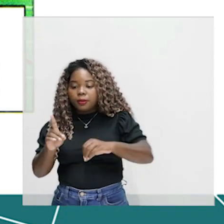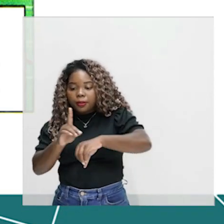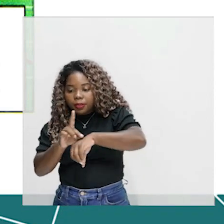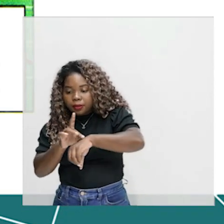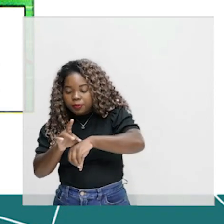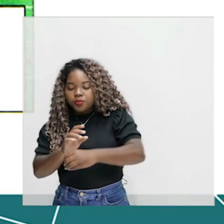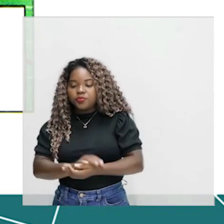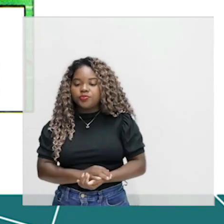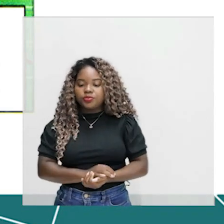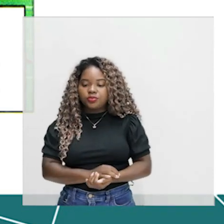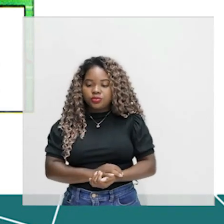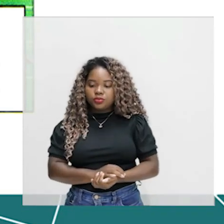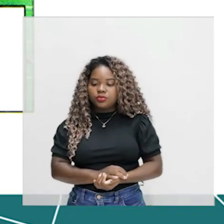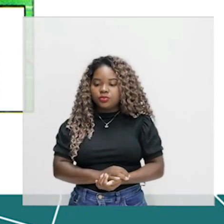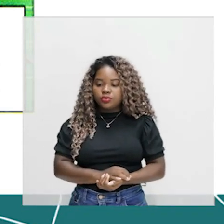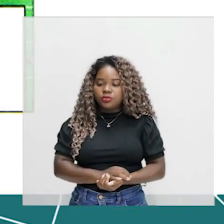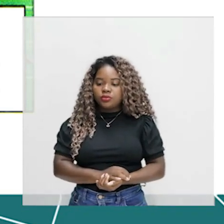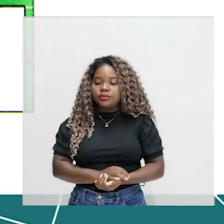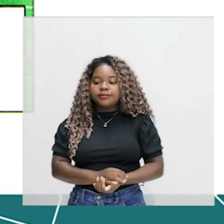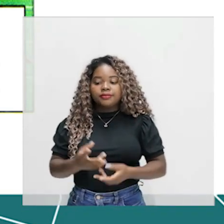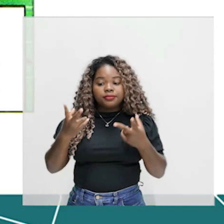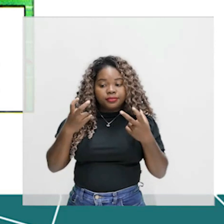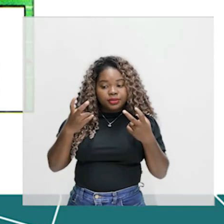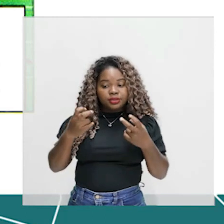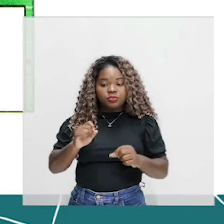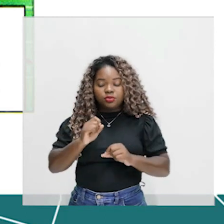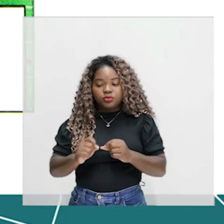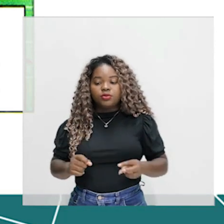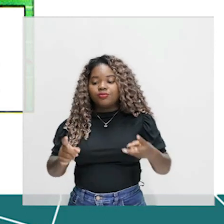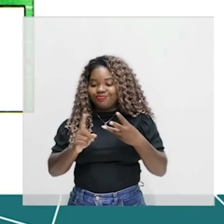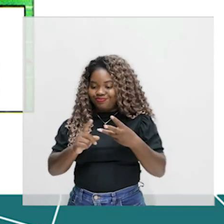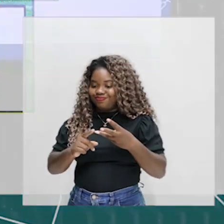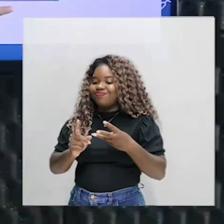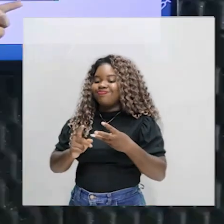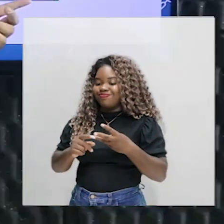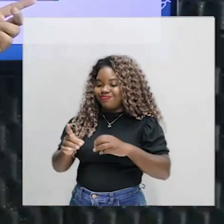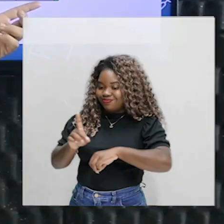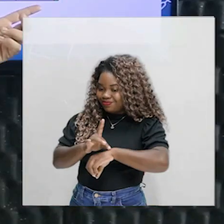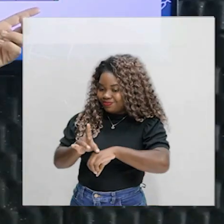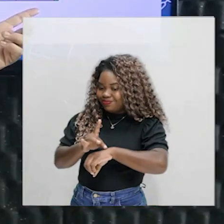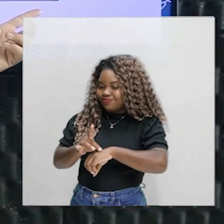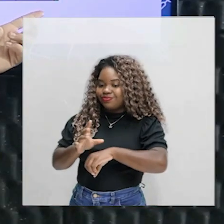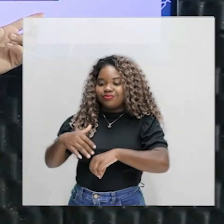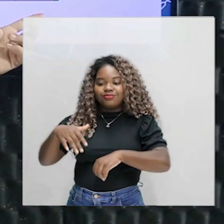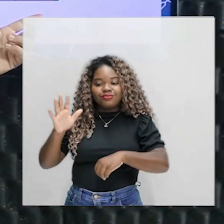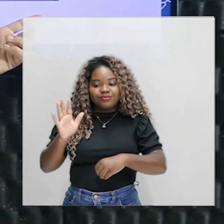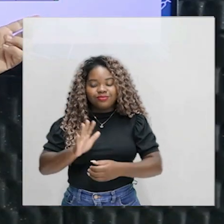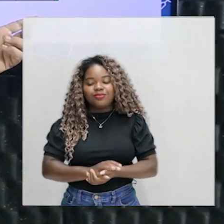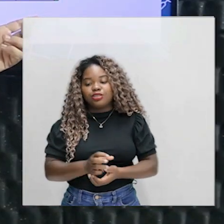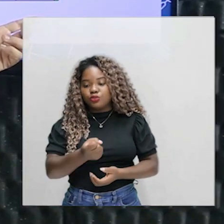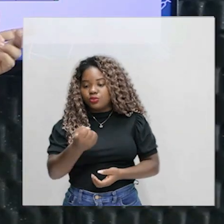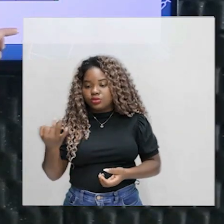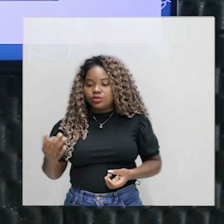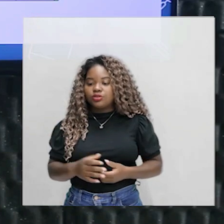que nesse ambiente as joaninhas mais escuras estão em maior quantidade então o fenótipo extremo tá sendo